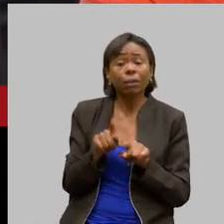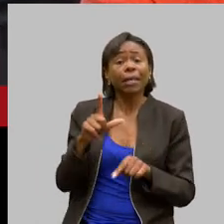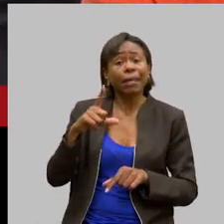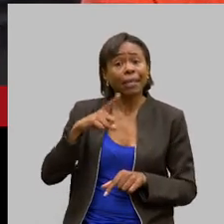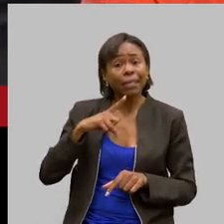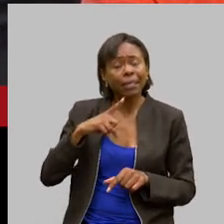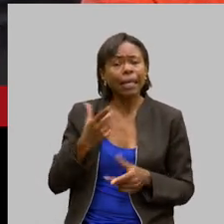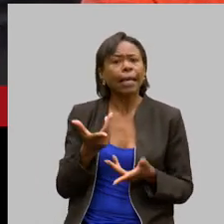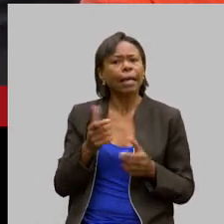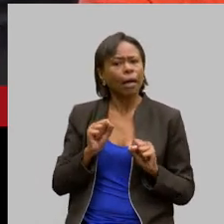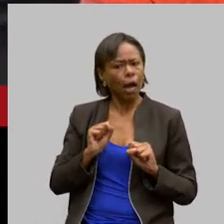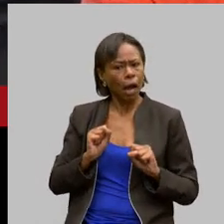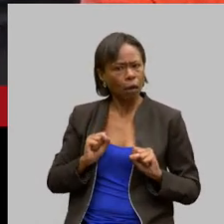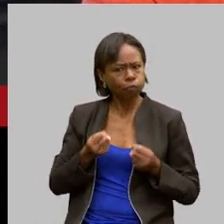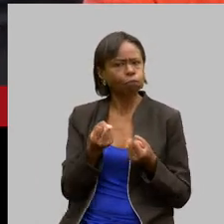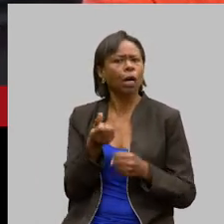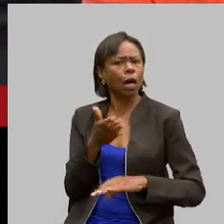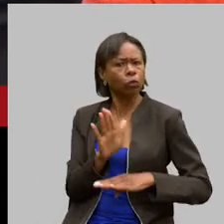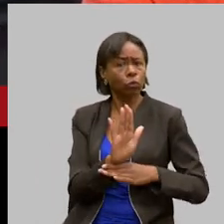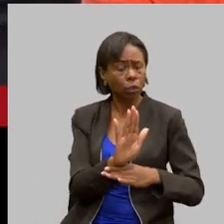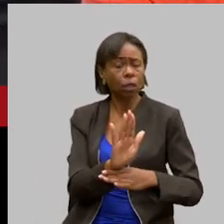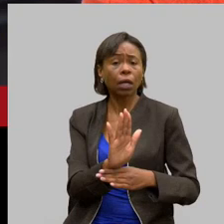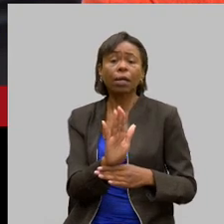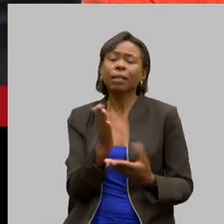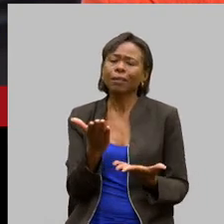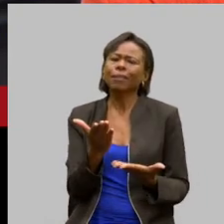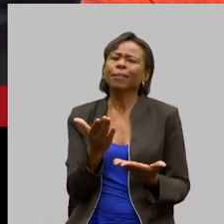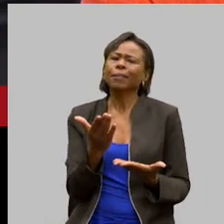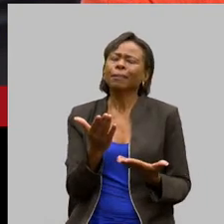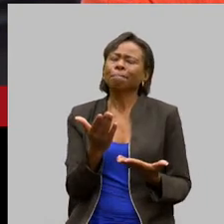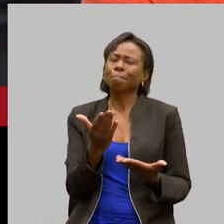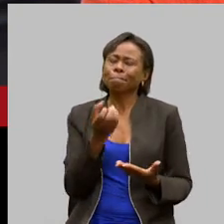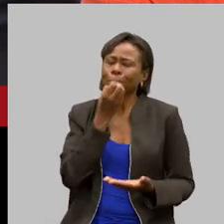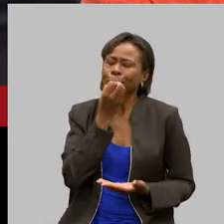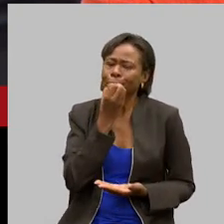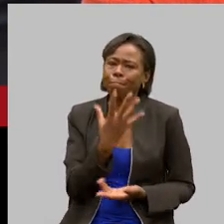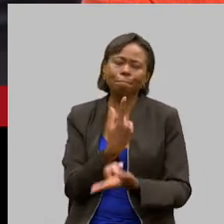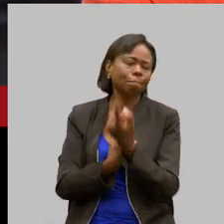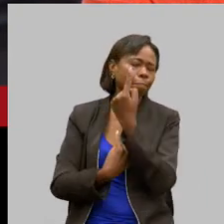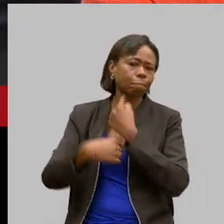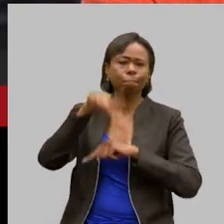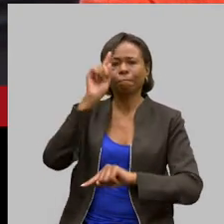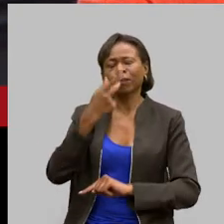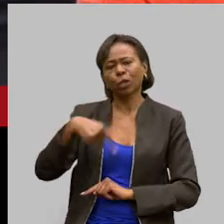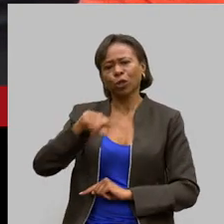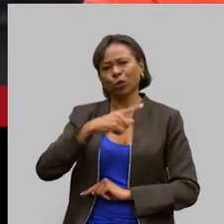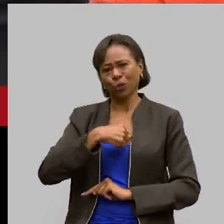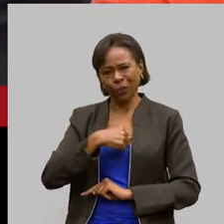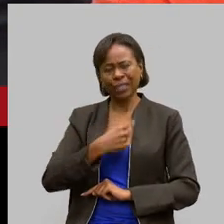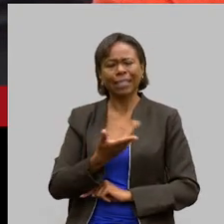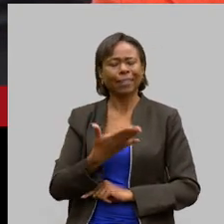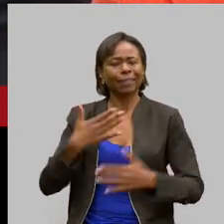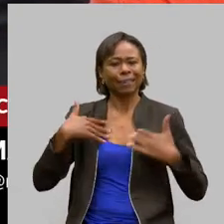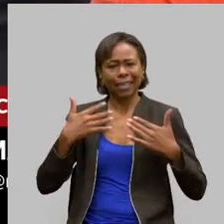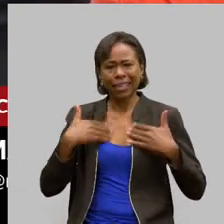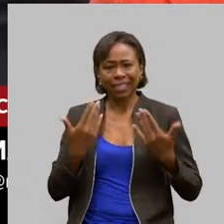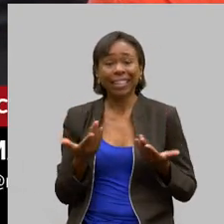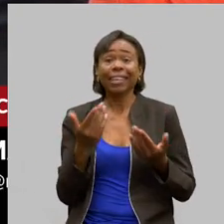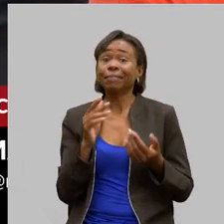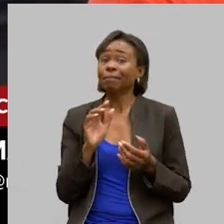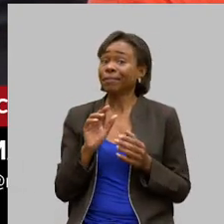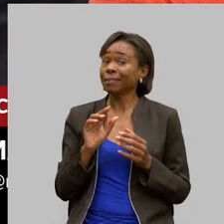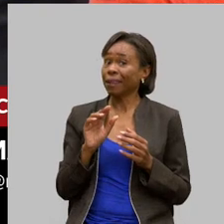consolidada então para nós isso com certeza vai significar um grande avanço é motivo de muita alegria e para finalizar deixar aqui